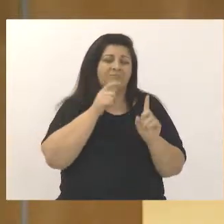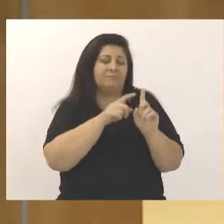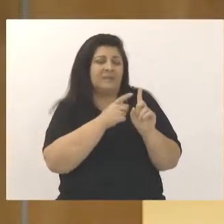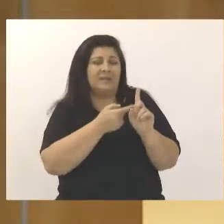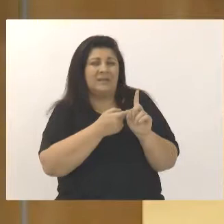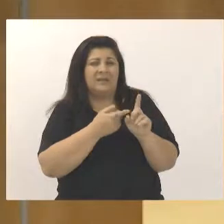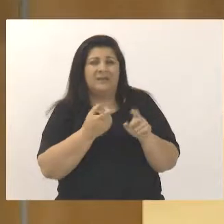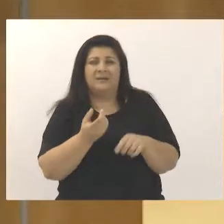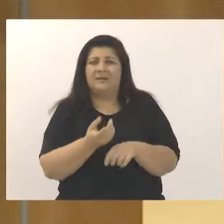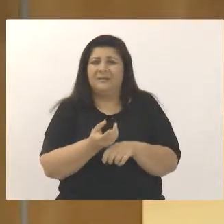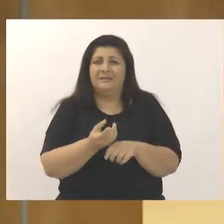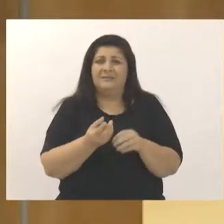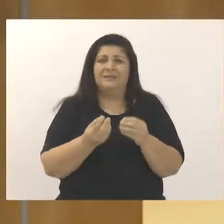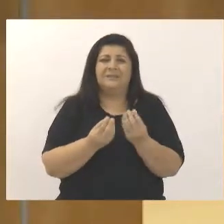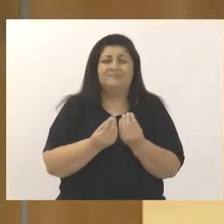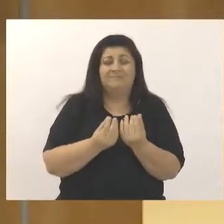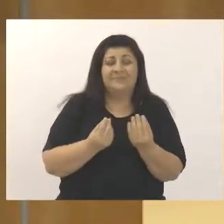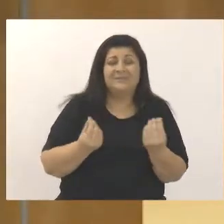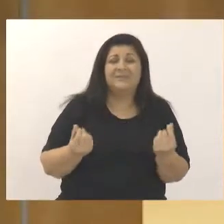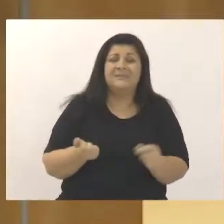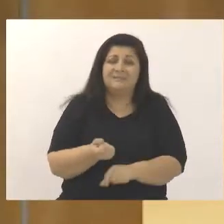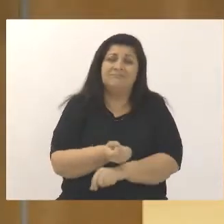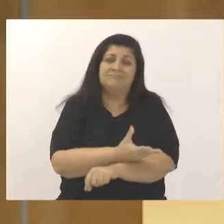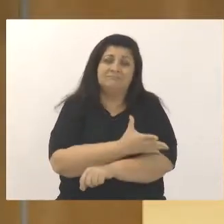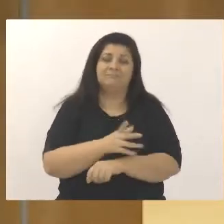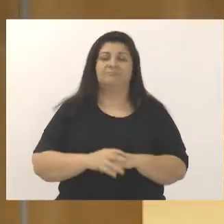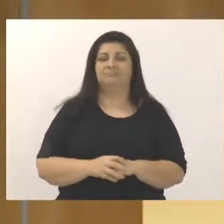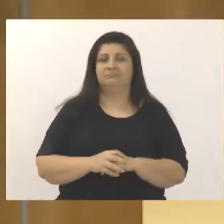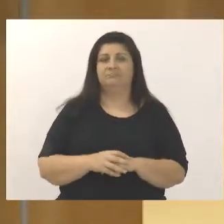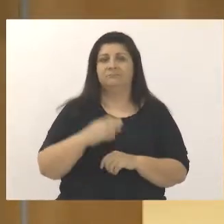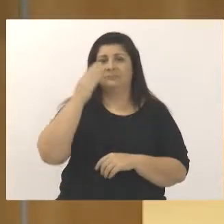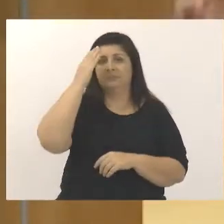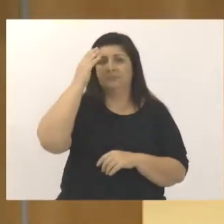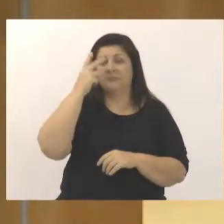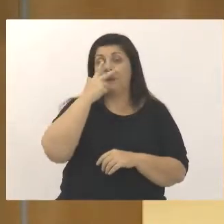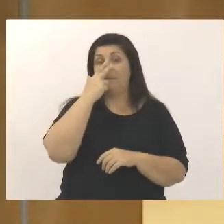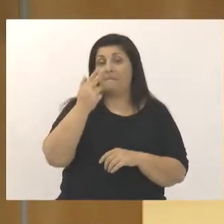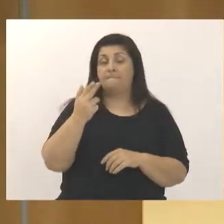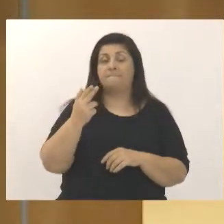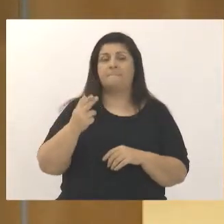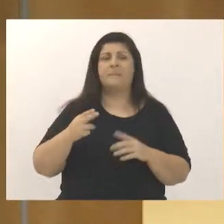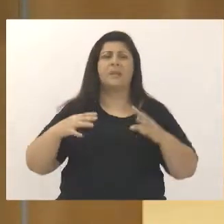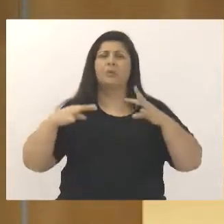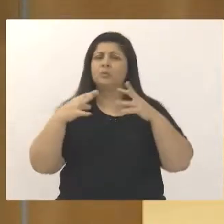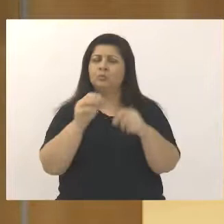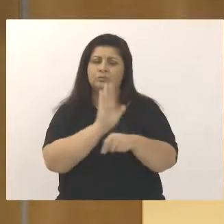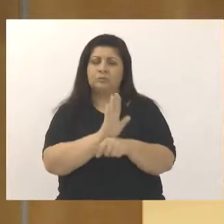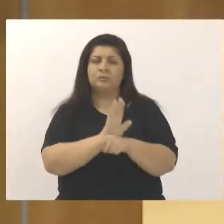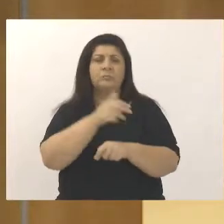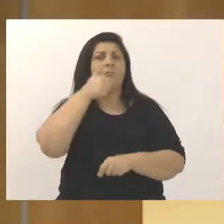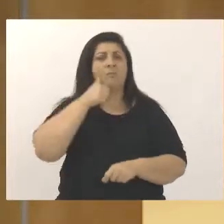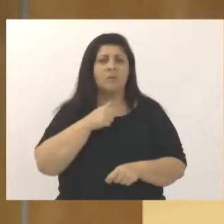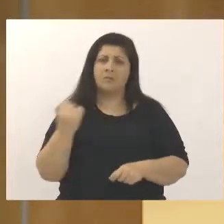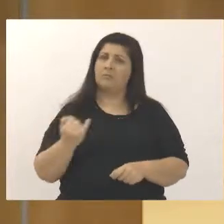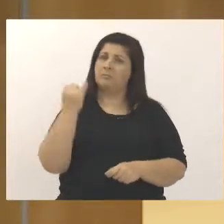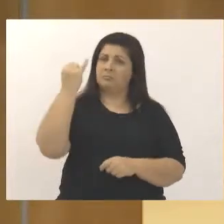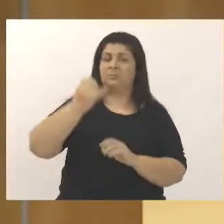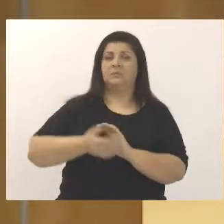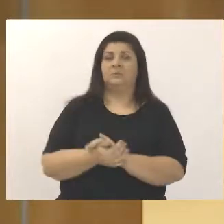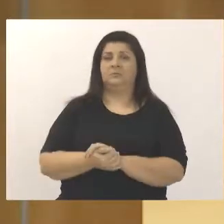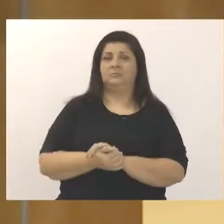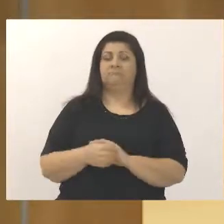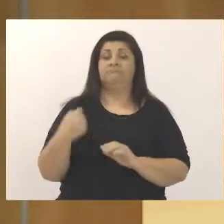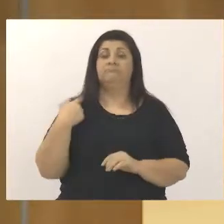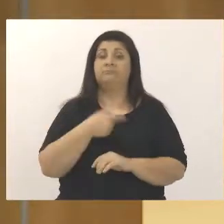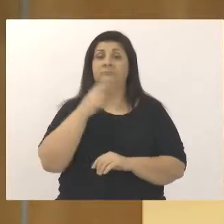sensível. E aqui eu quero dizer que eu acho que qualquer mecanismo que ajude a essa mulher, eu acho que é importante. Nós estamos